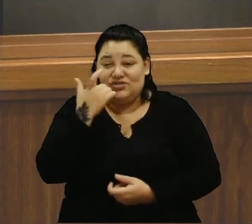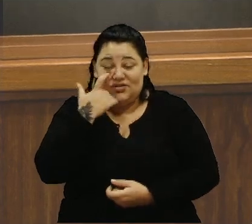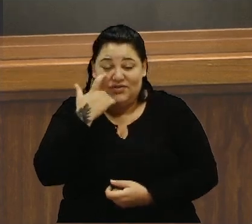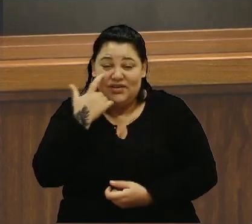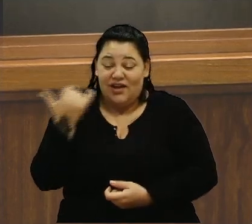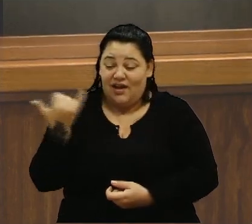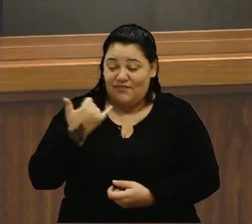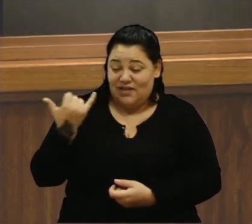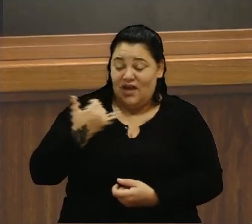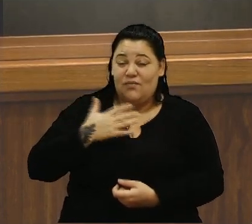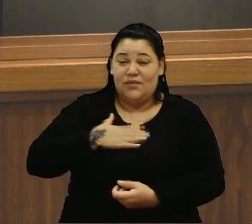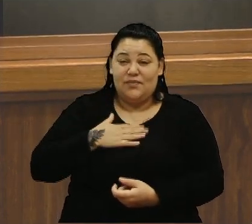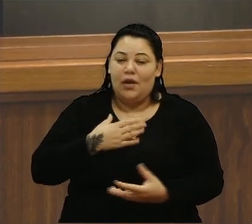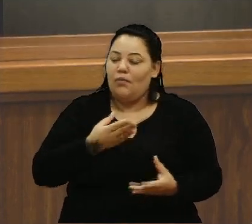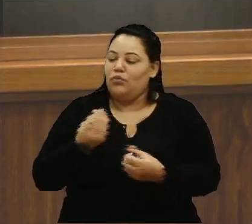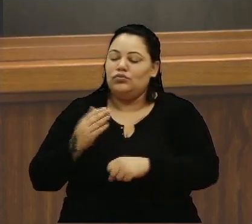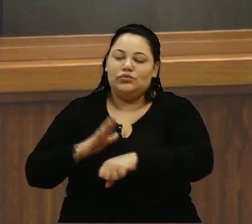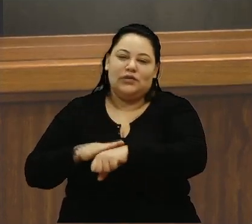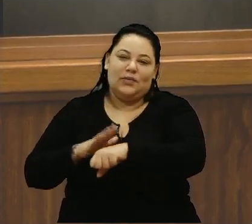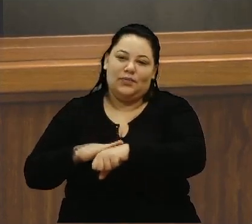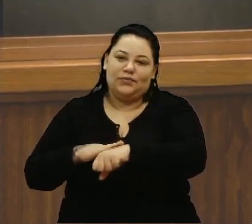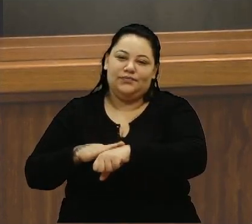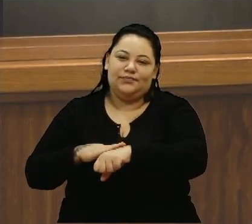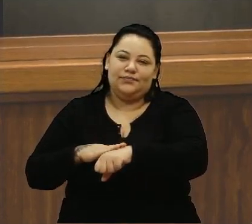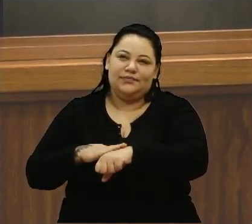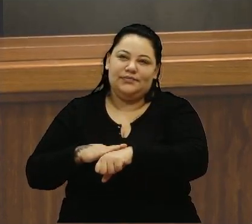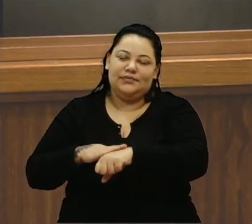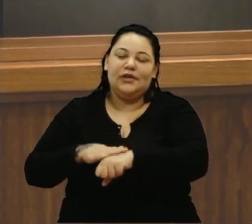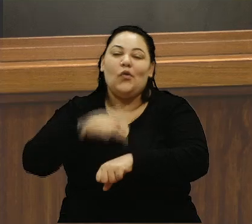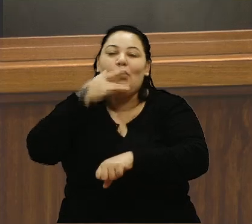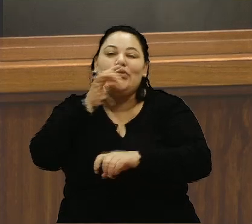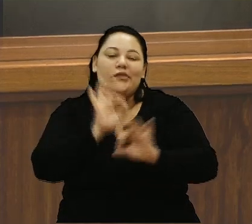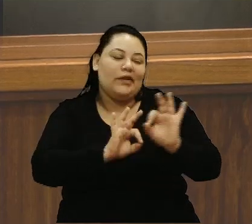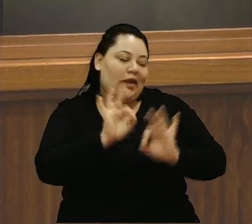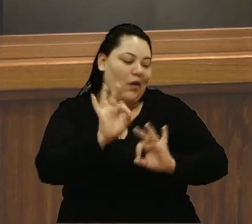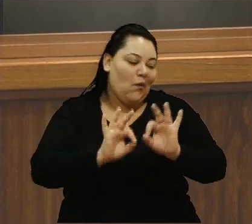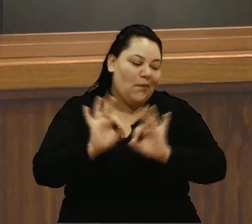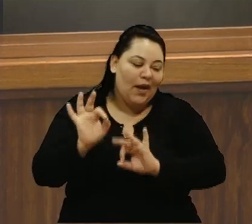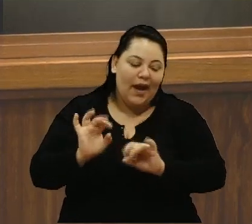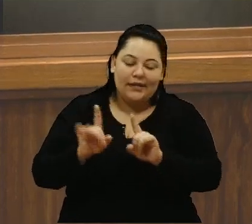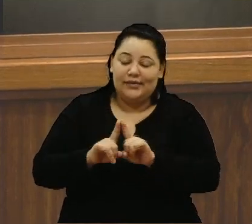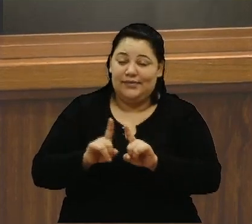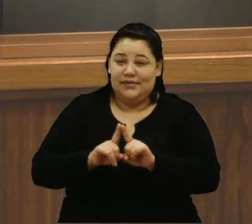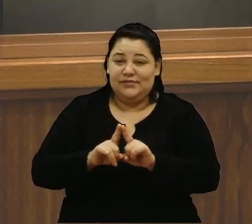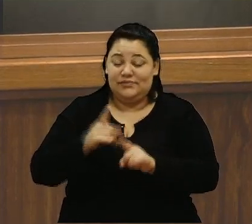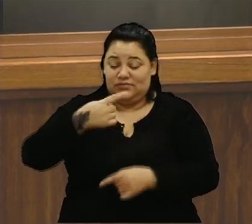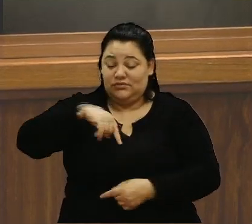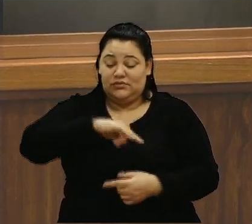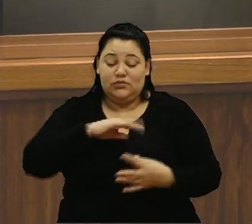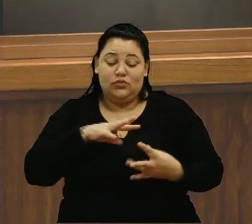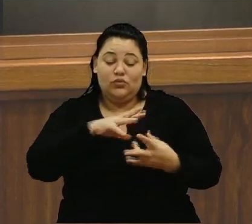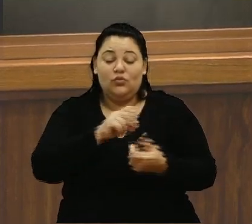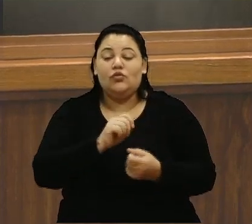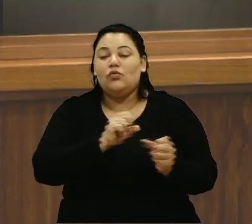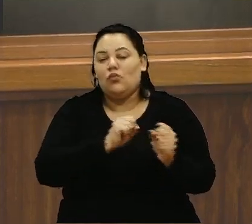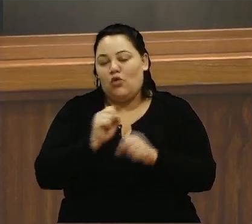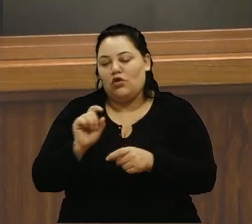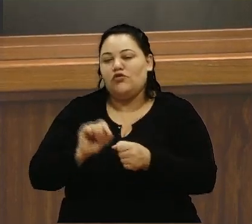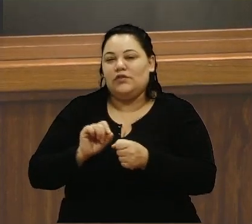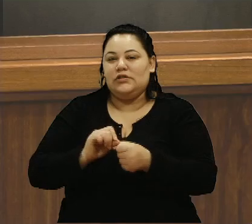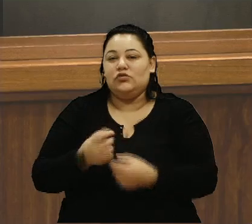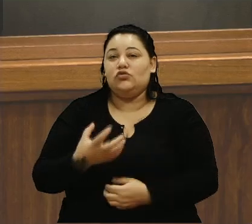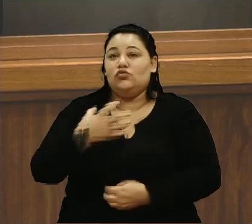dito há bastante tempo que isso seria providenciado já. Nós estamos num mundo que pode ser feito de